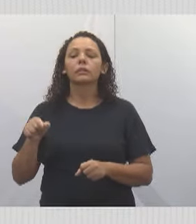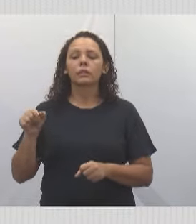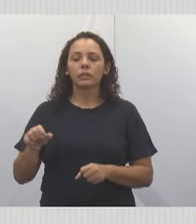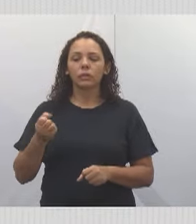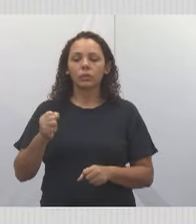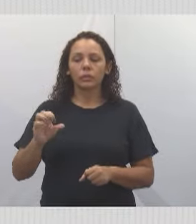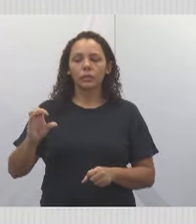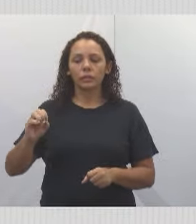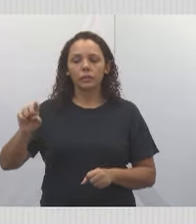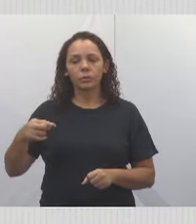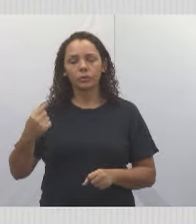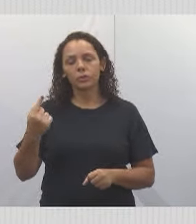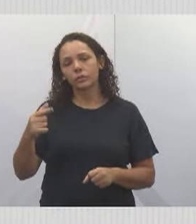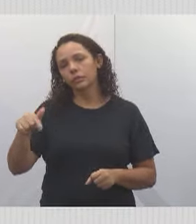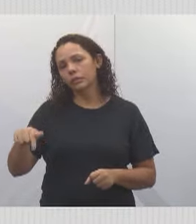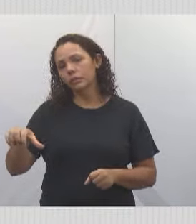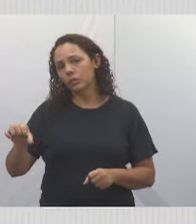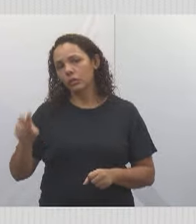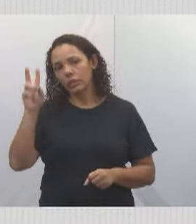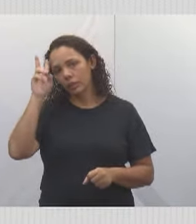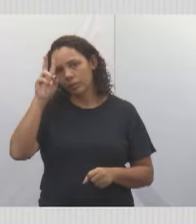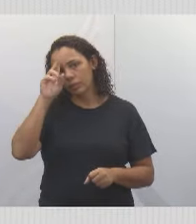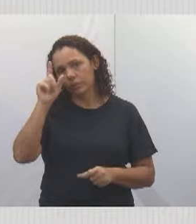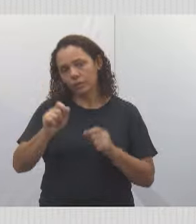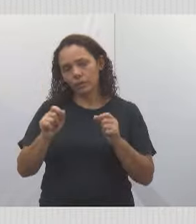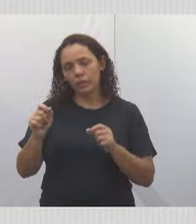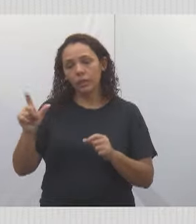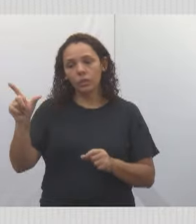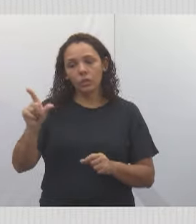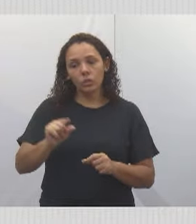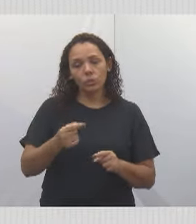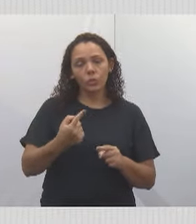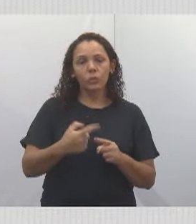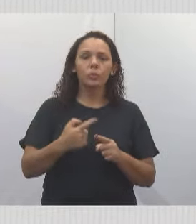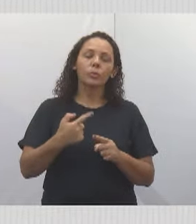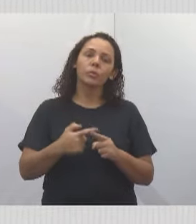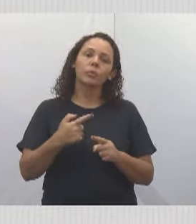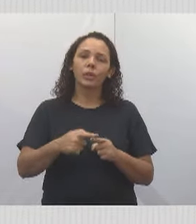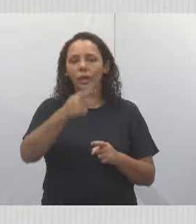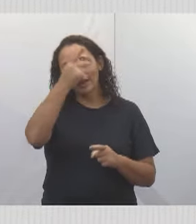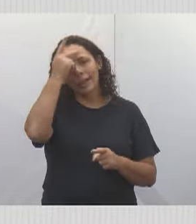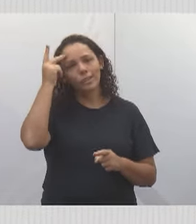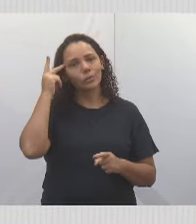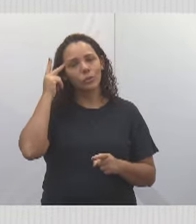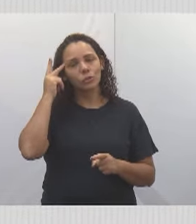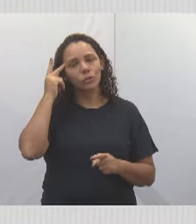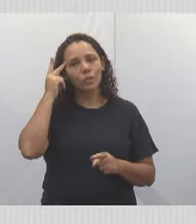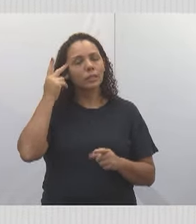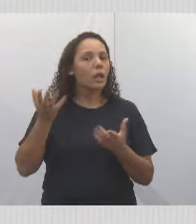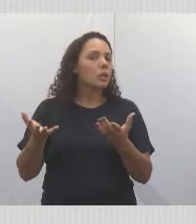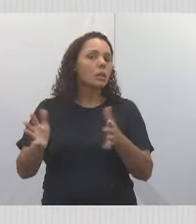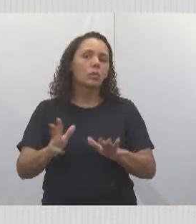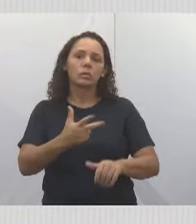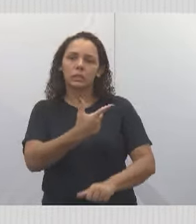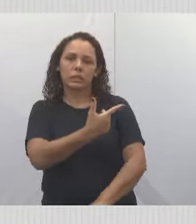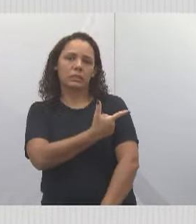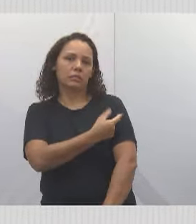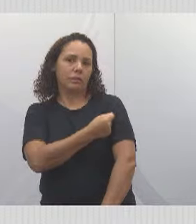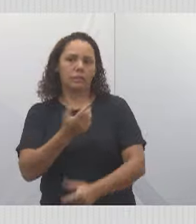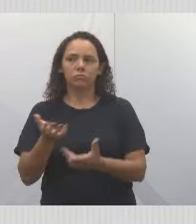vacinas aplicadas. Lembrando que essa queda se dá devido à falta de adesão da população, né? Mesmo com muita